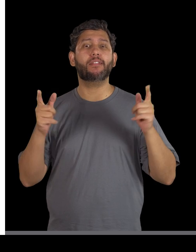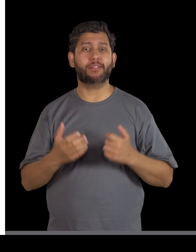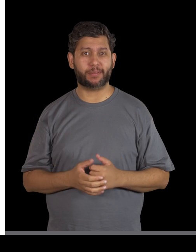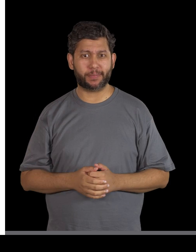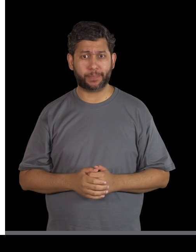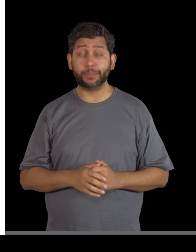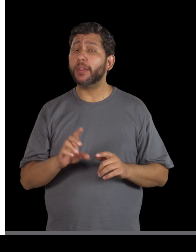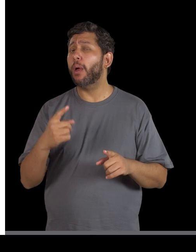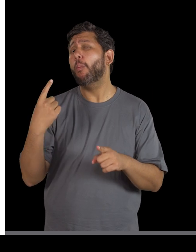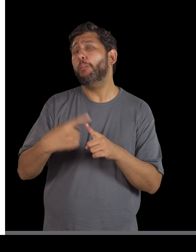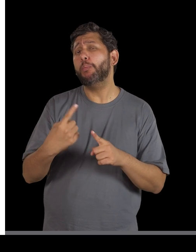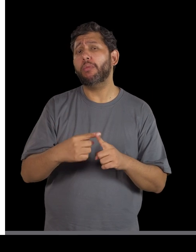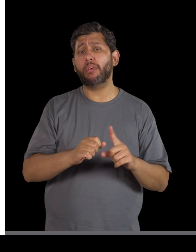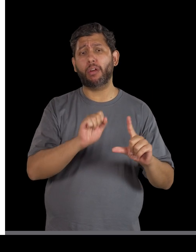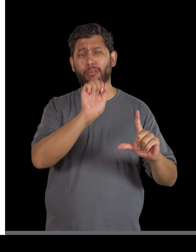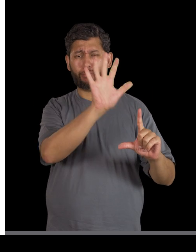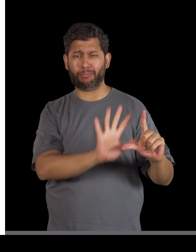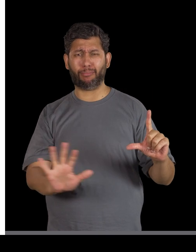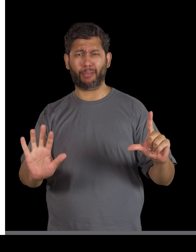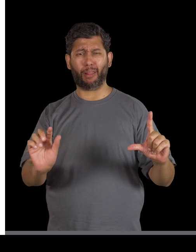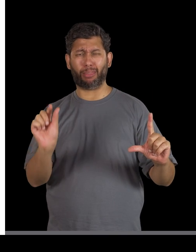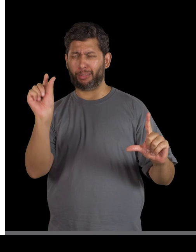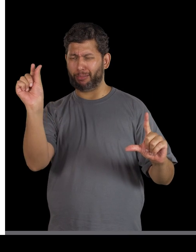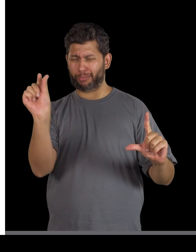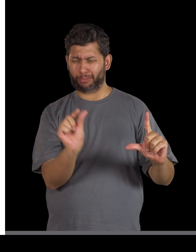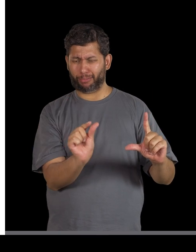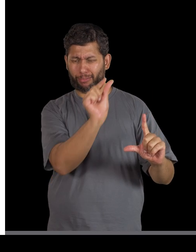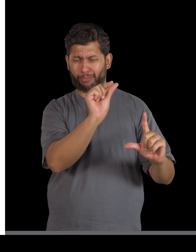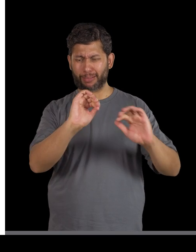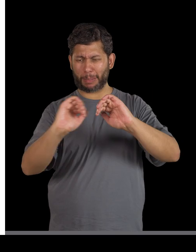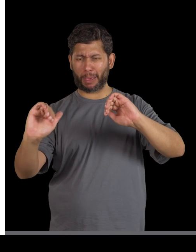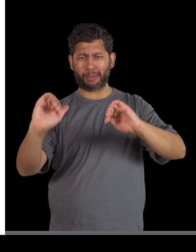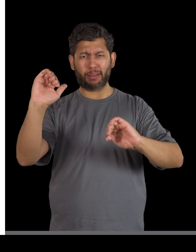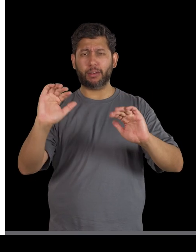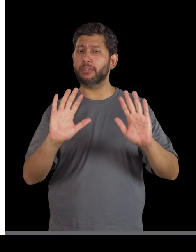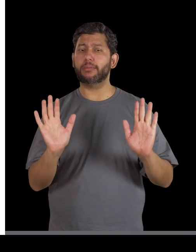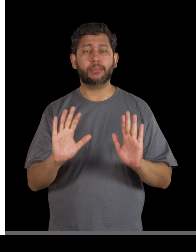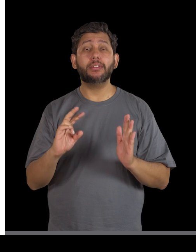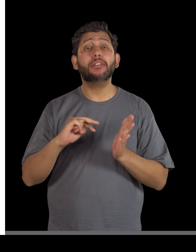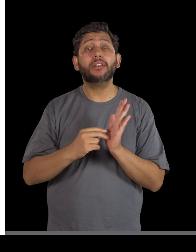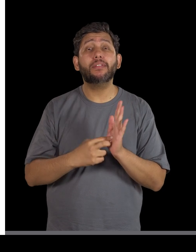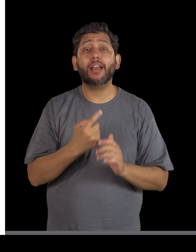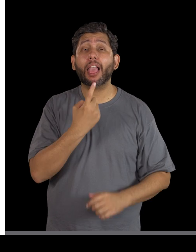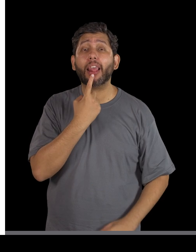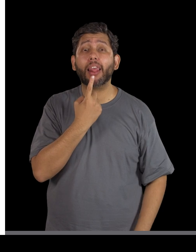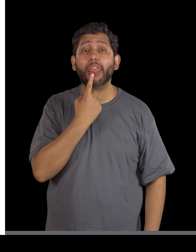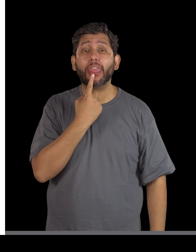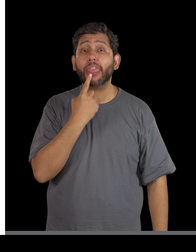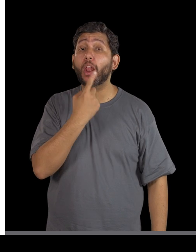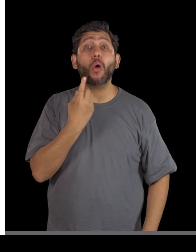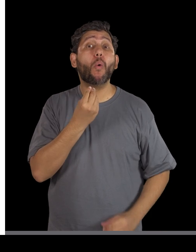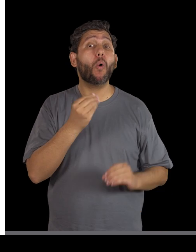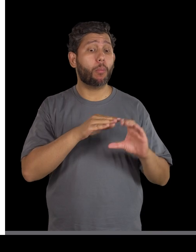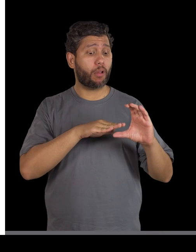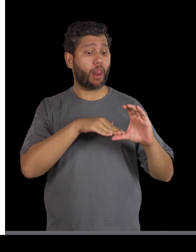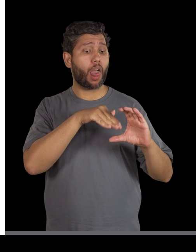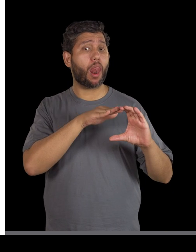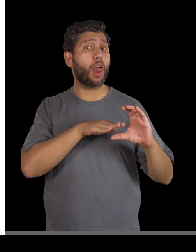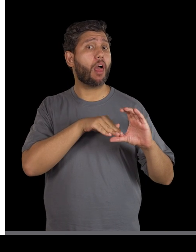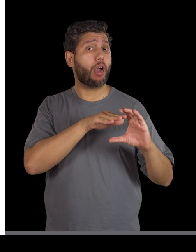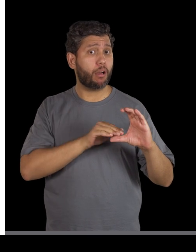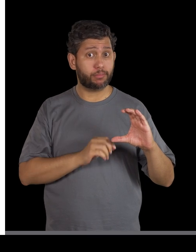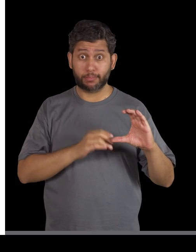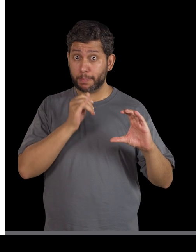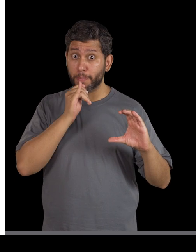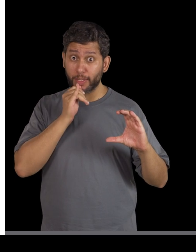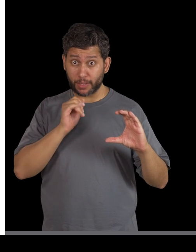forma porque ele representa, na verdade, a posição da nossa língua quando a gente produz cada som. Isso eu falei um pouquinho no primeiro vídeo. Então,